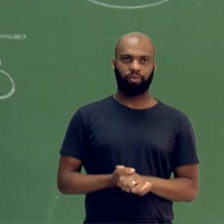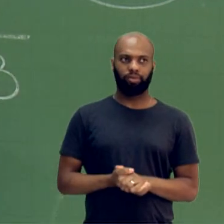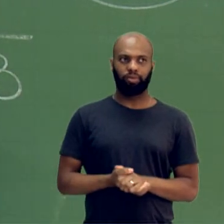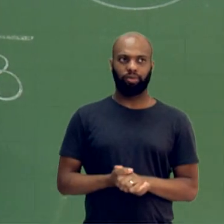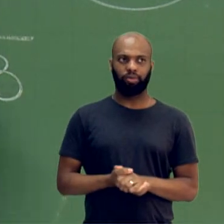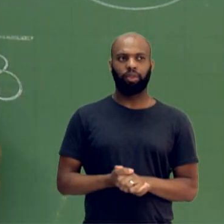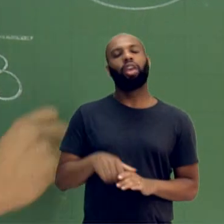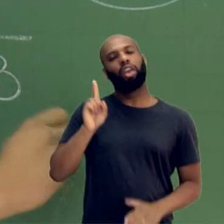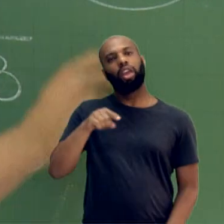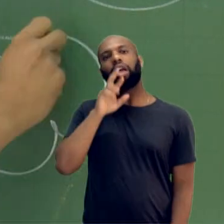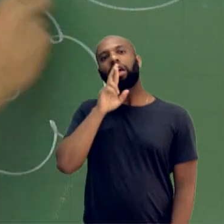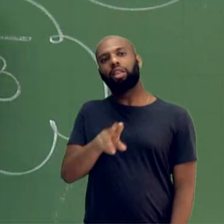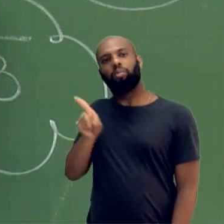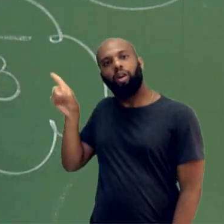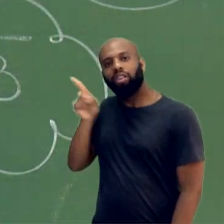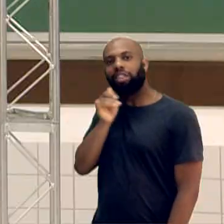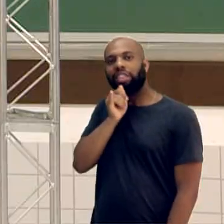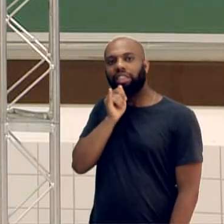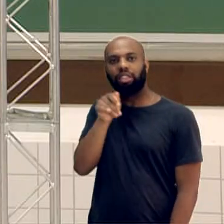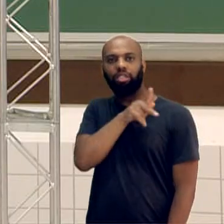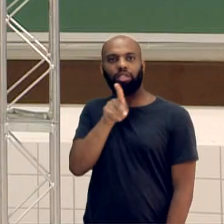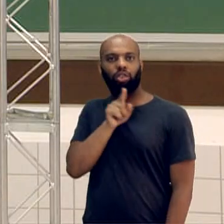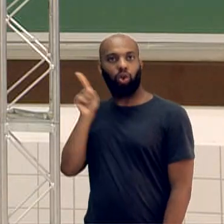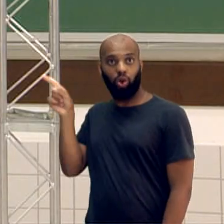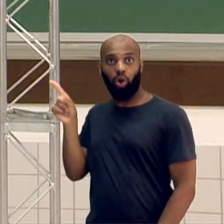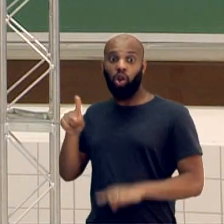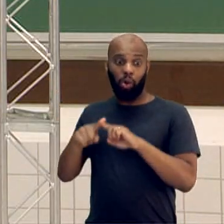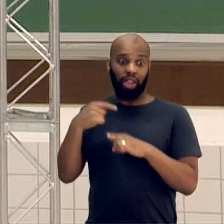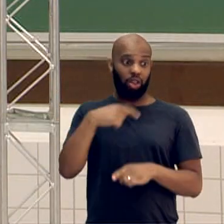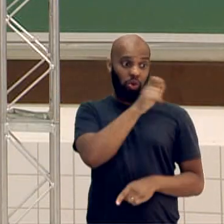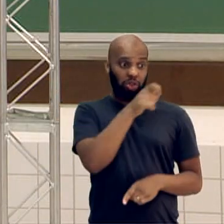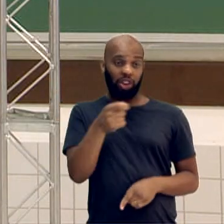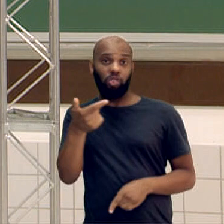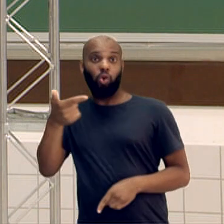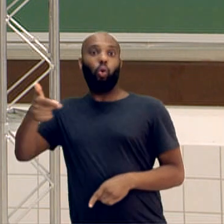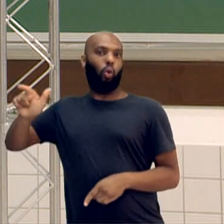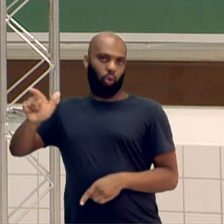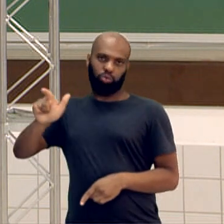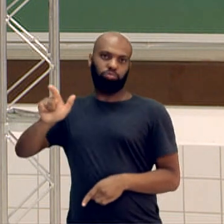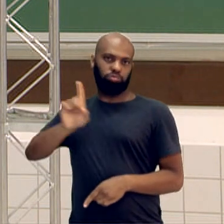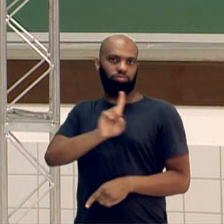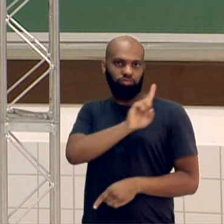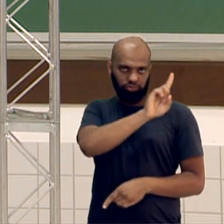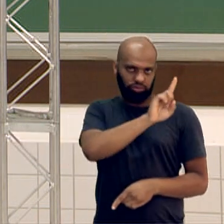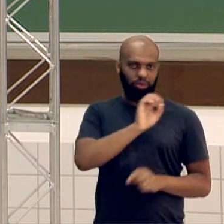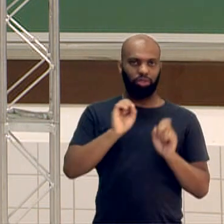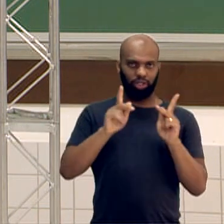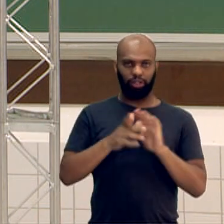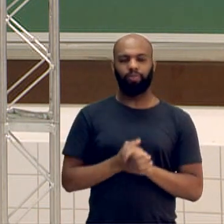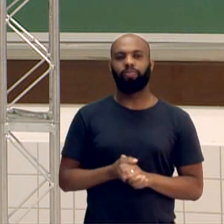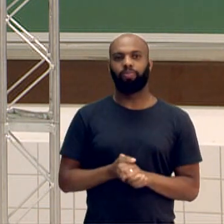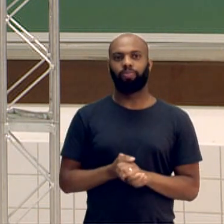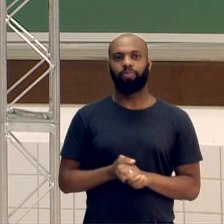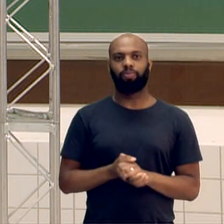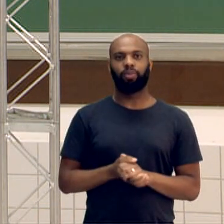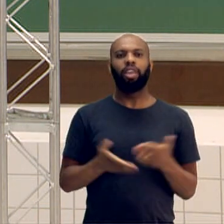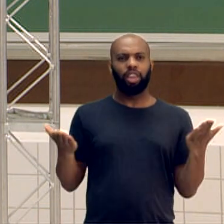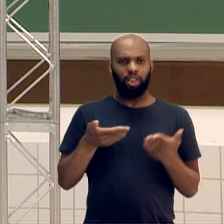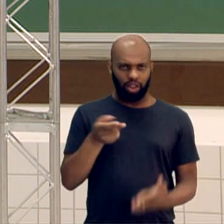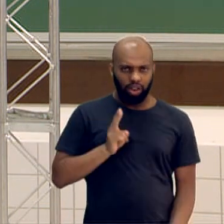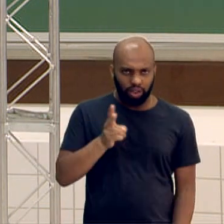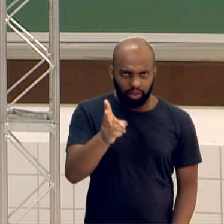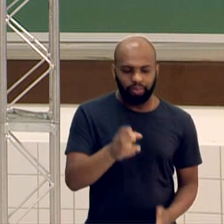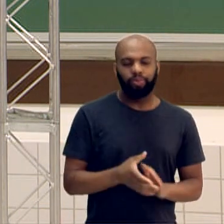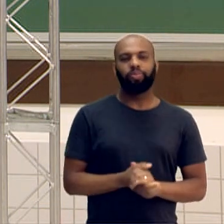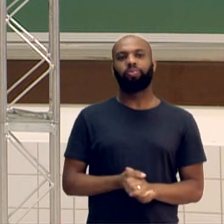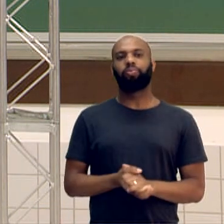3, que é o exemplo que o professor colocou como desafio para vocês, ok? Vamos seguir